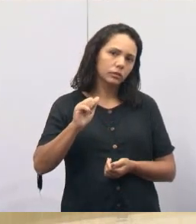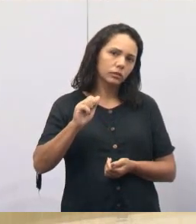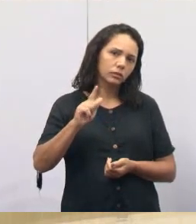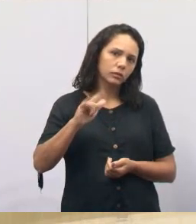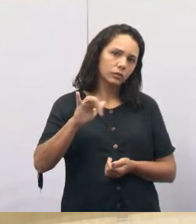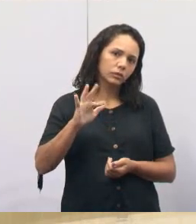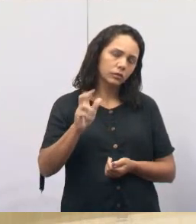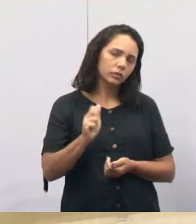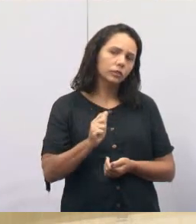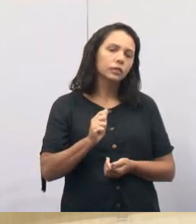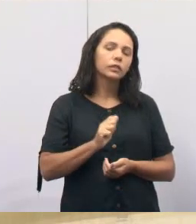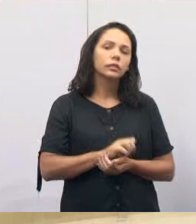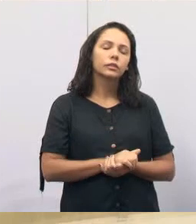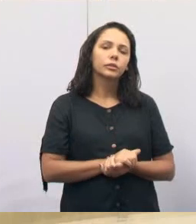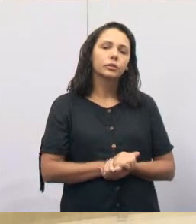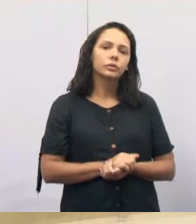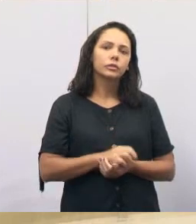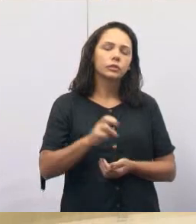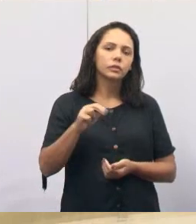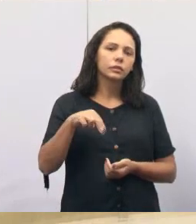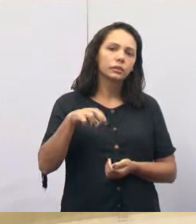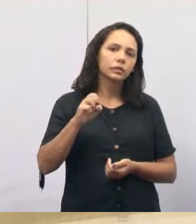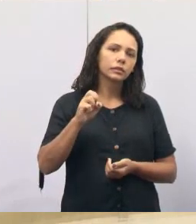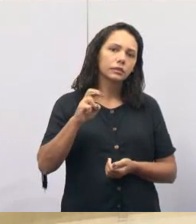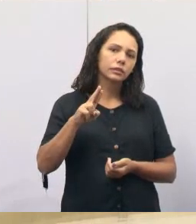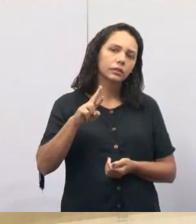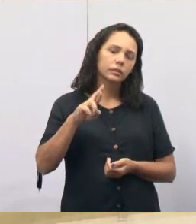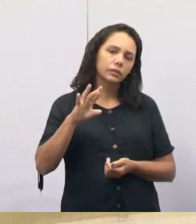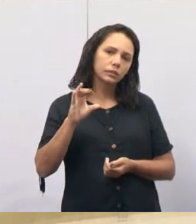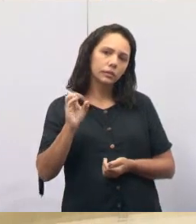nefrologia pediátrica, neurocirurgia,